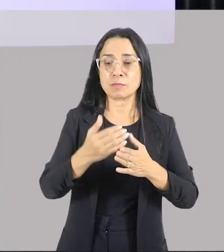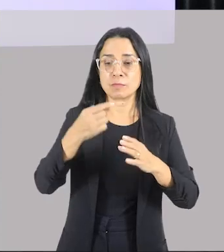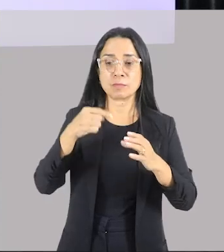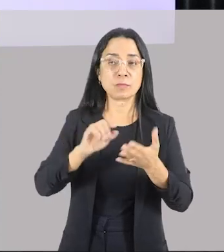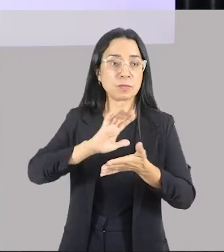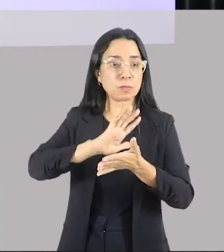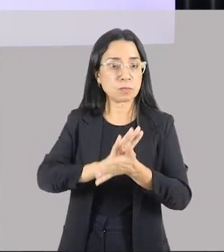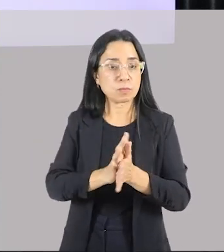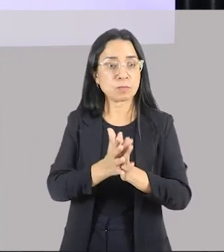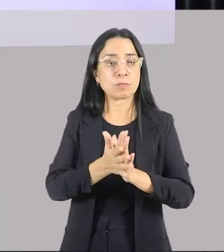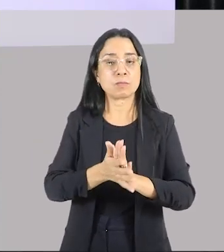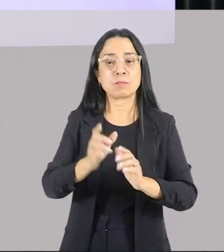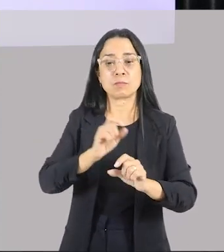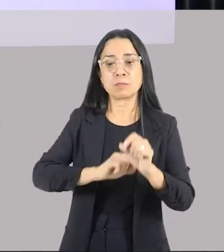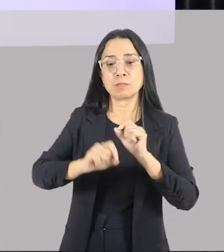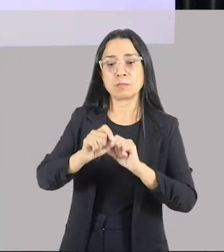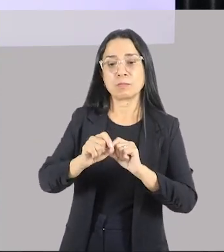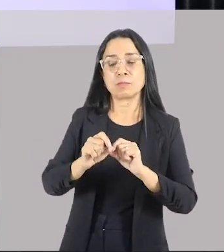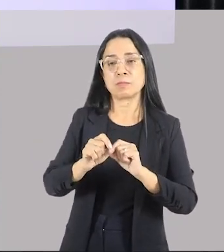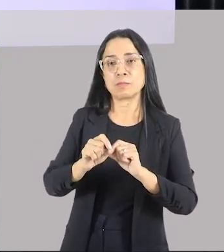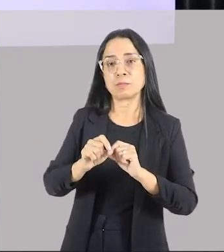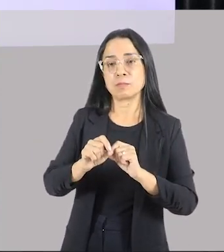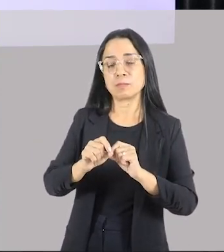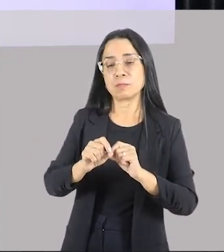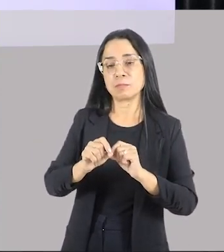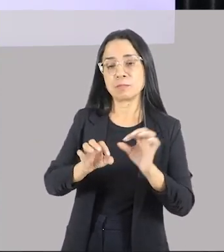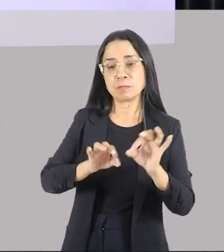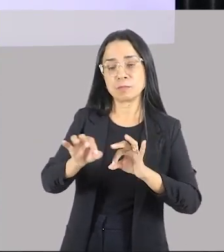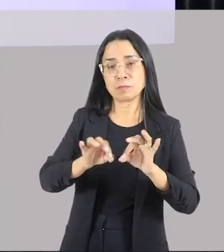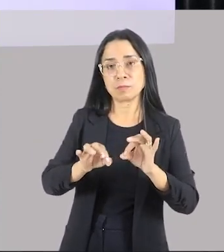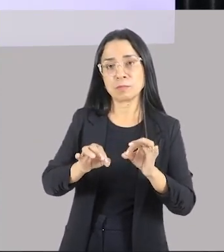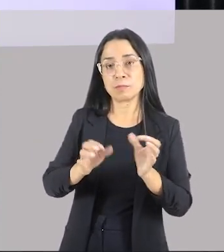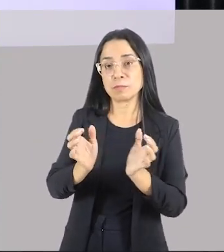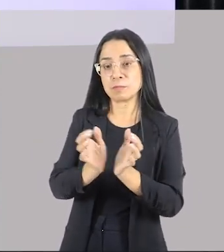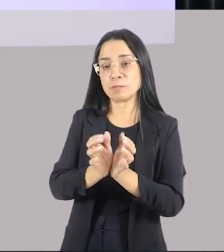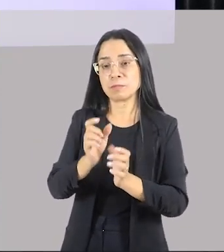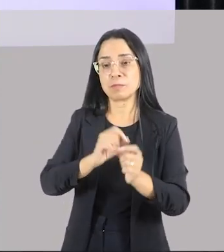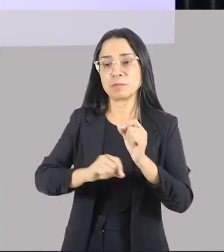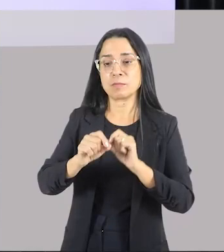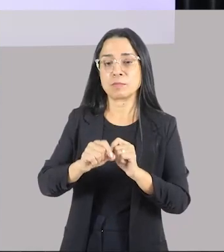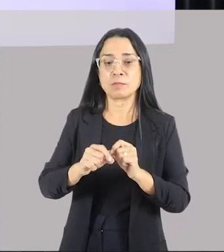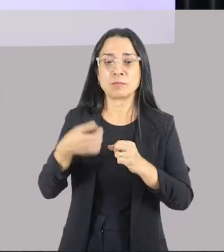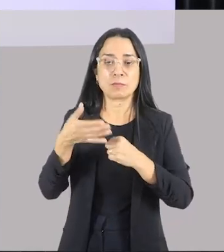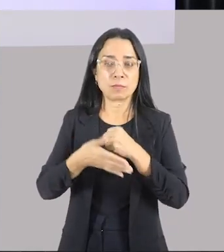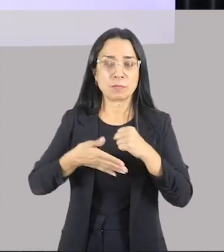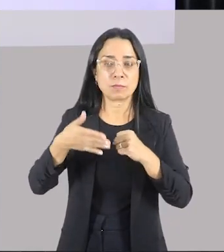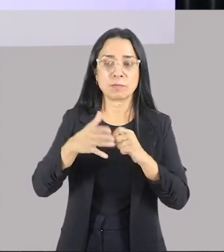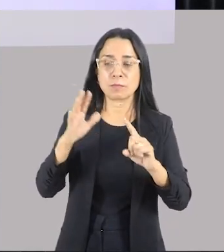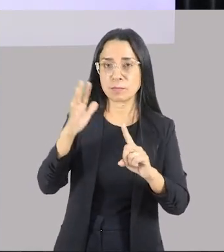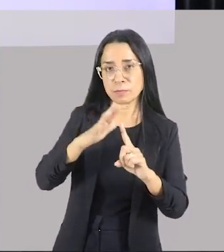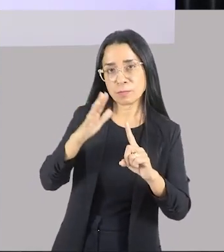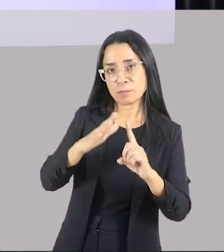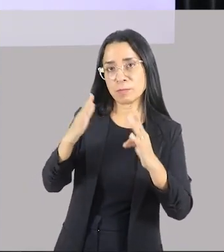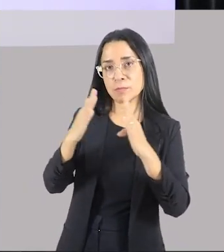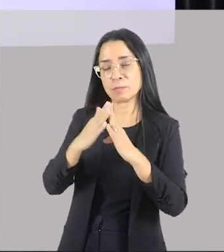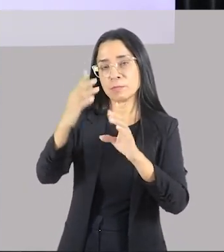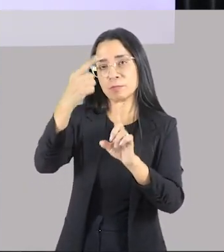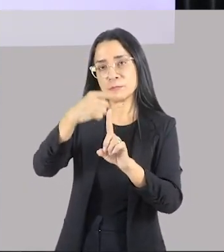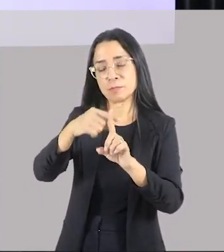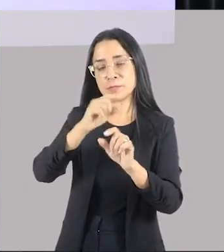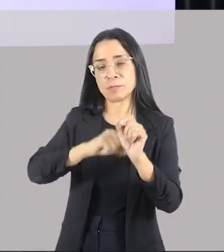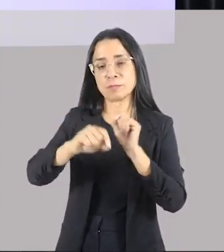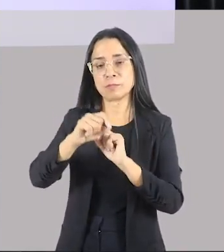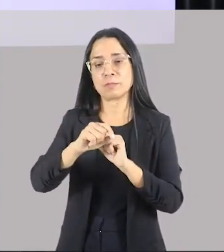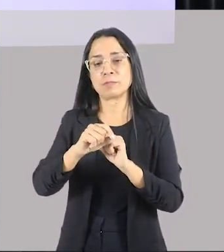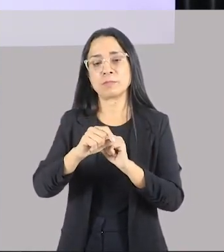cooperação de classes, né? Então, tendo como base a influência da Igreja Católica, né, que estava aí a todo tempo, né, levando